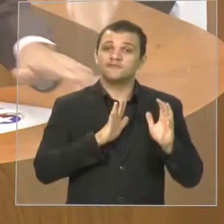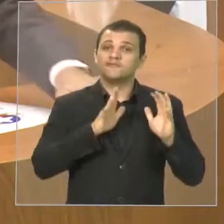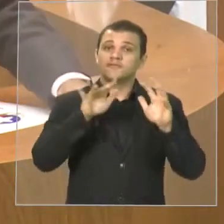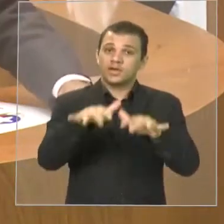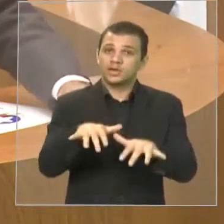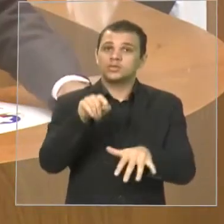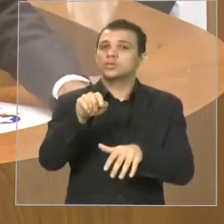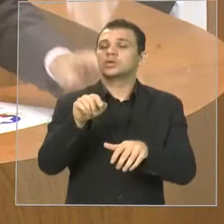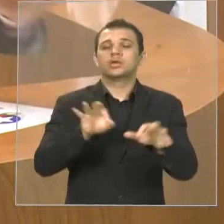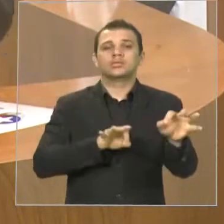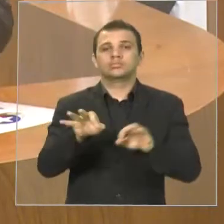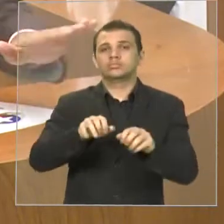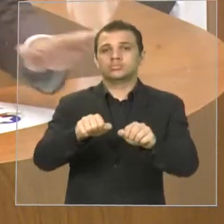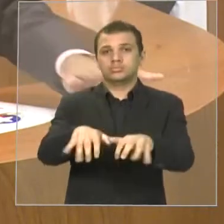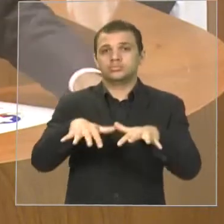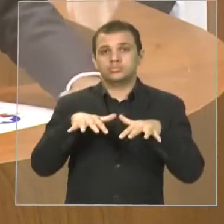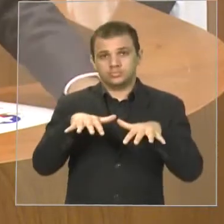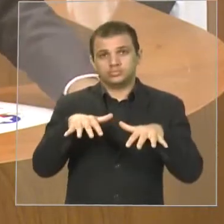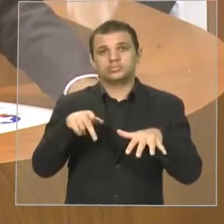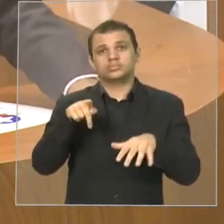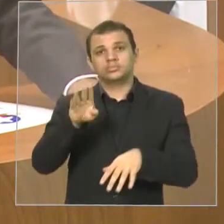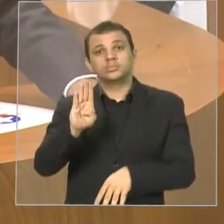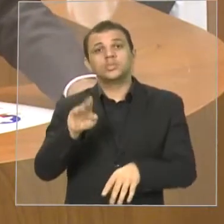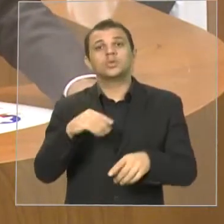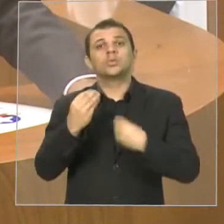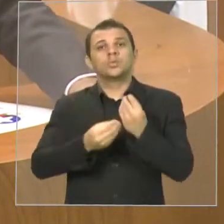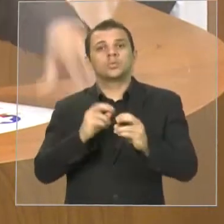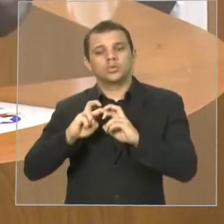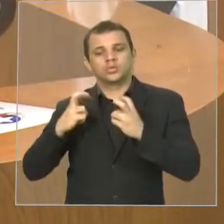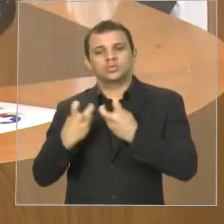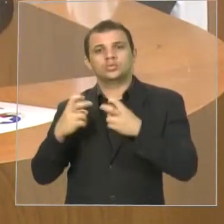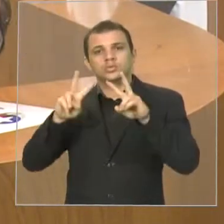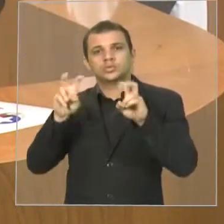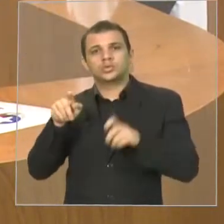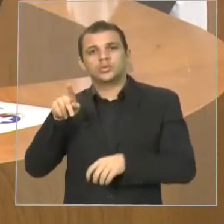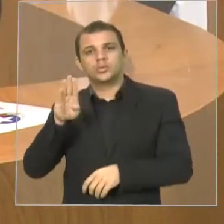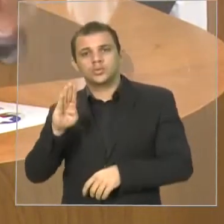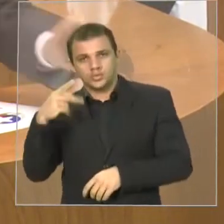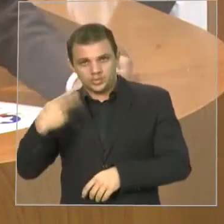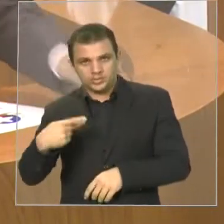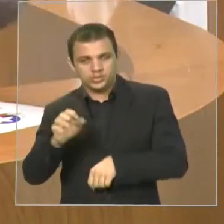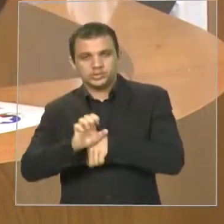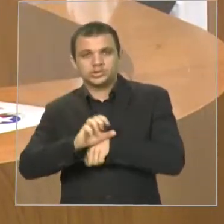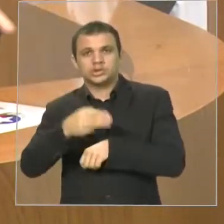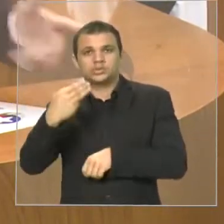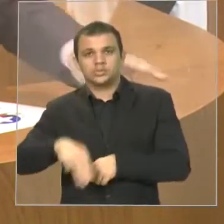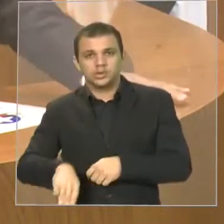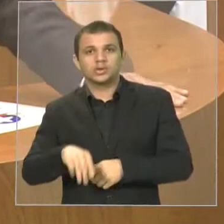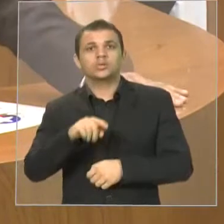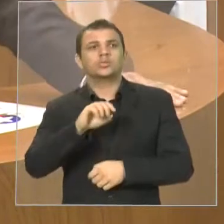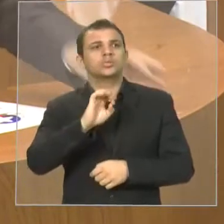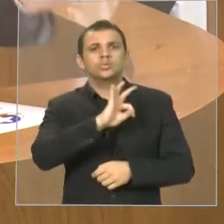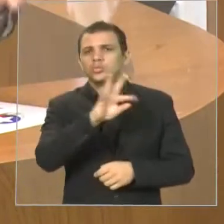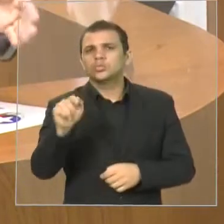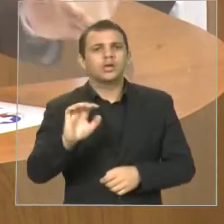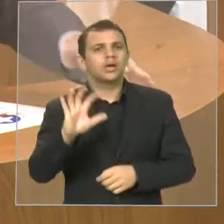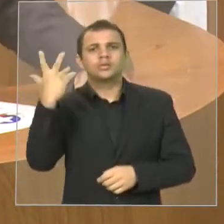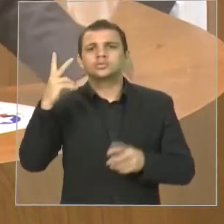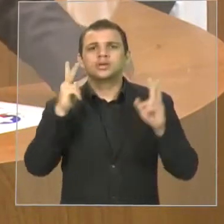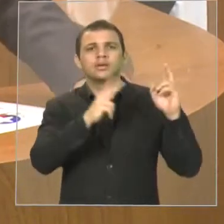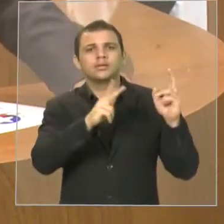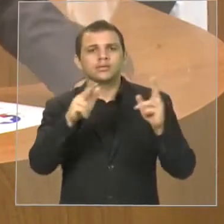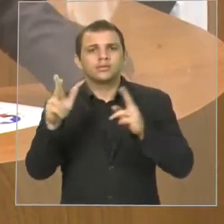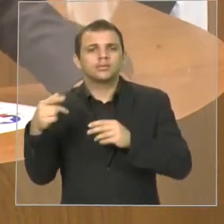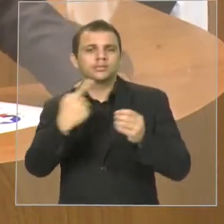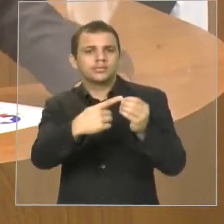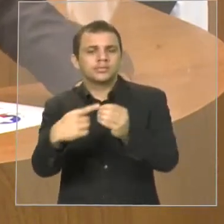realizando audiências públicas, e todas com problema. E já fizemos denúncia no Ministério Público, no Judiciário, por último agora na